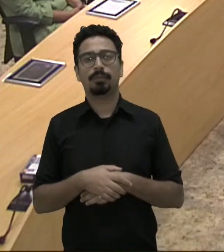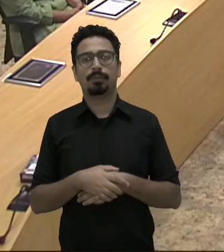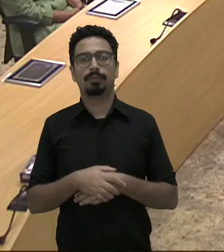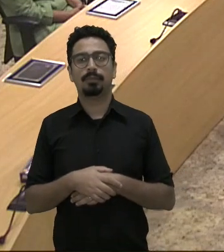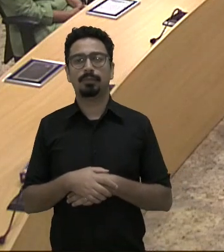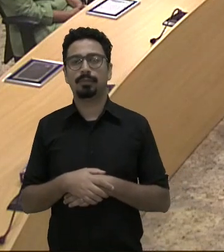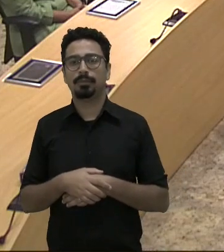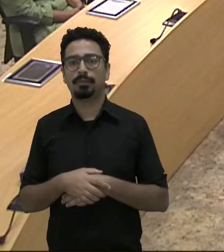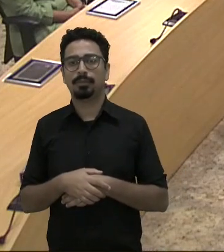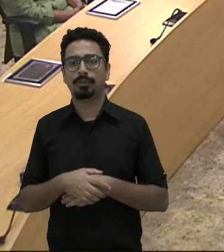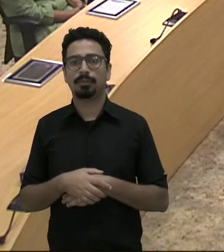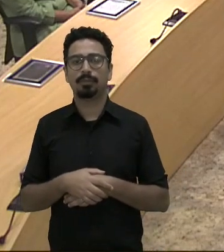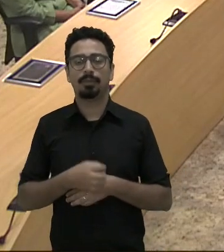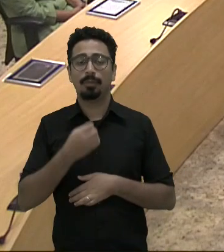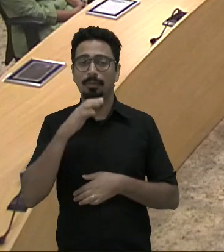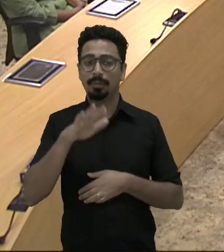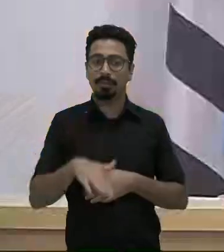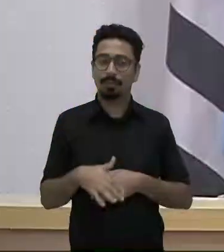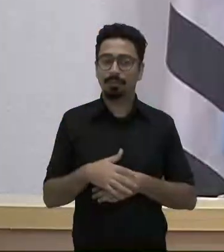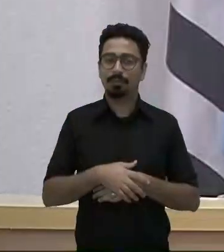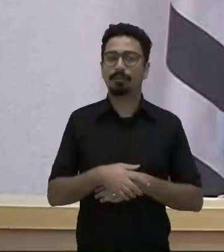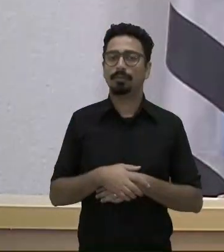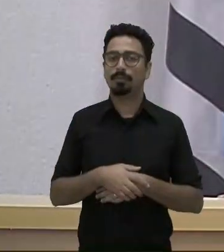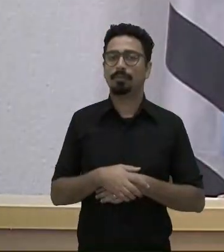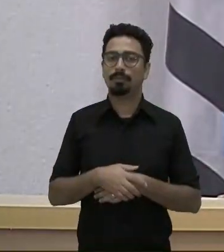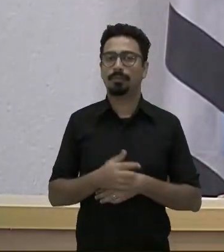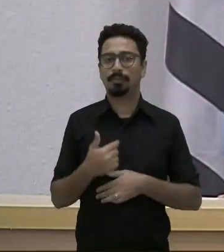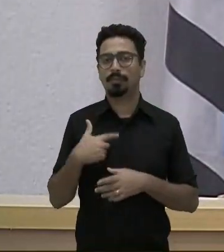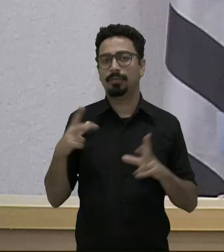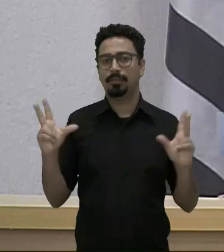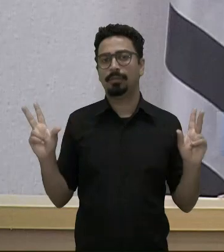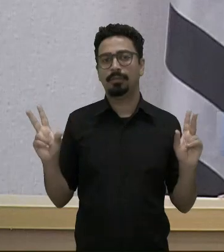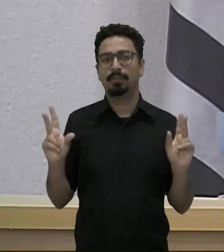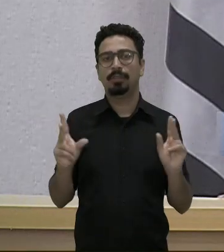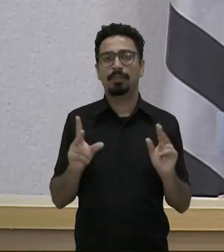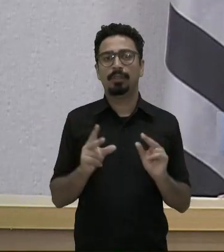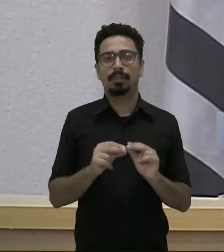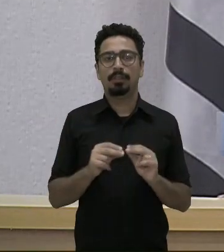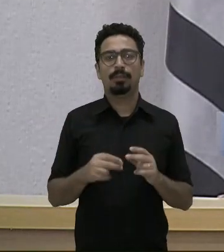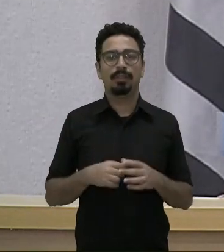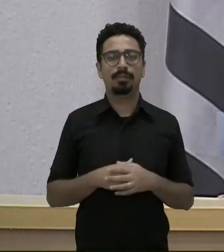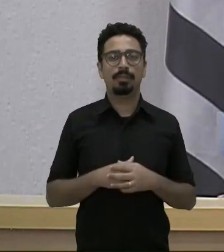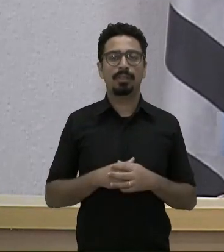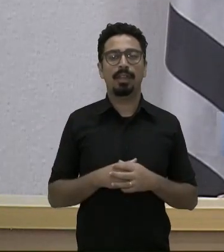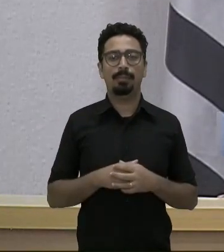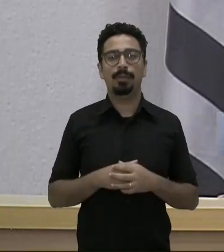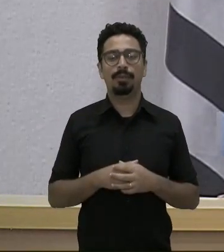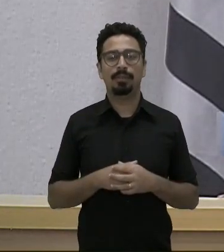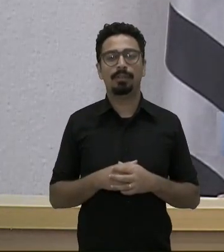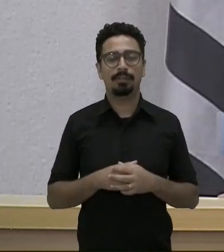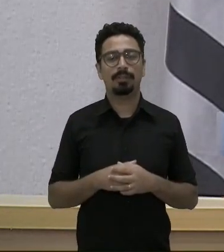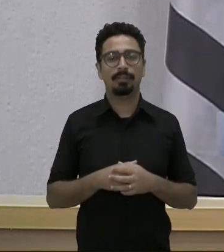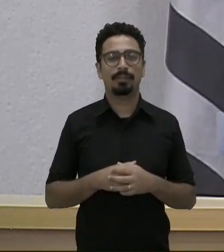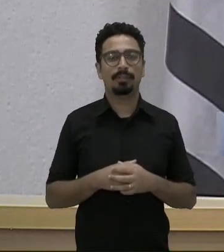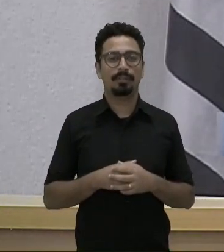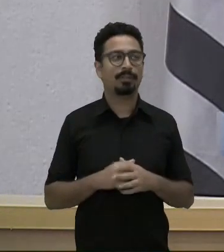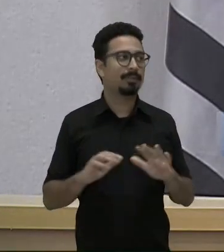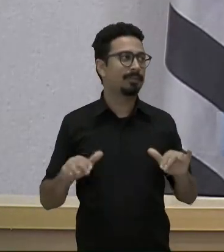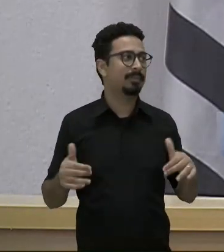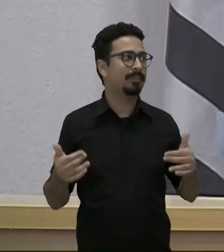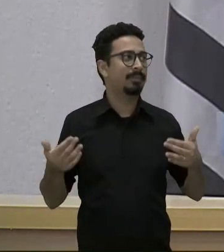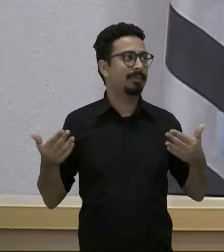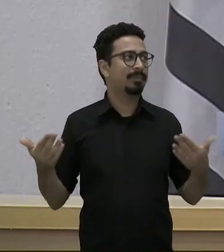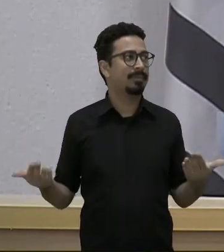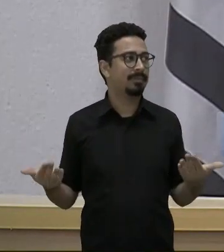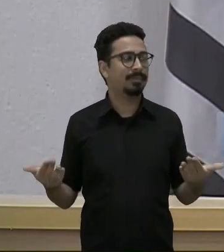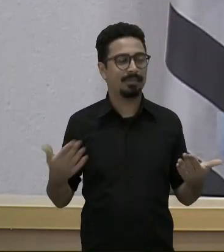Boa tarde. Eu vou ser muito breve, mas eu não poderia deixar de falar, né? Da satisfação de